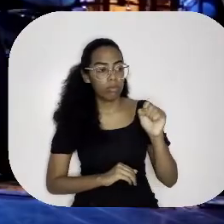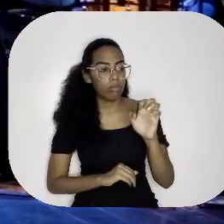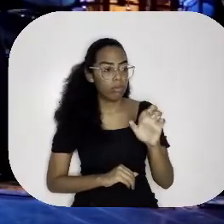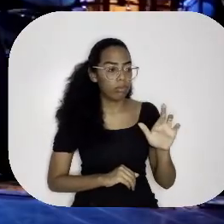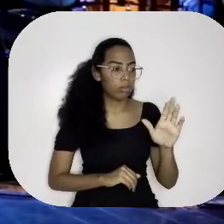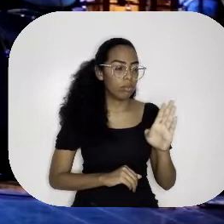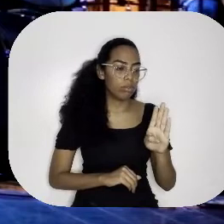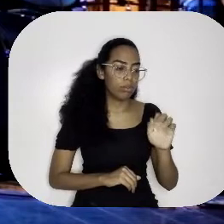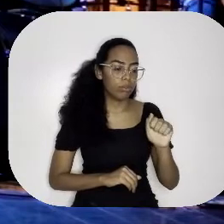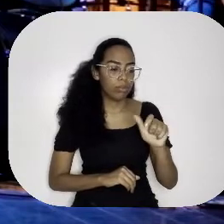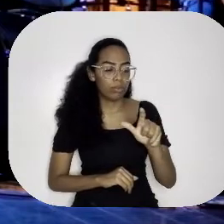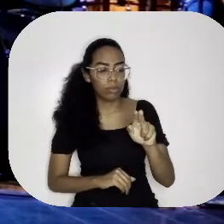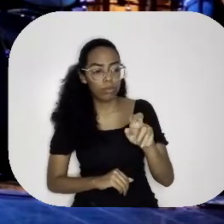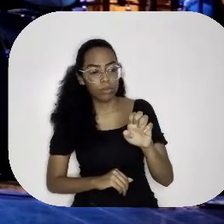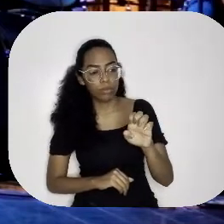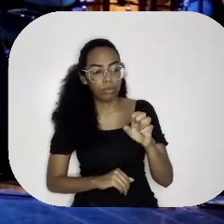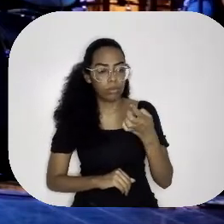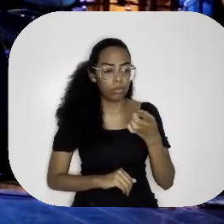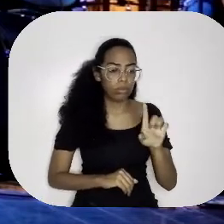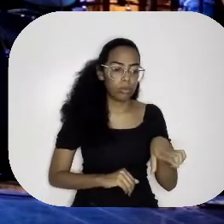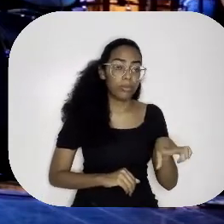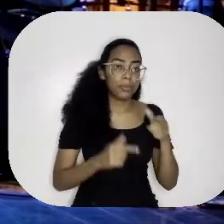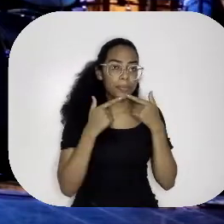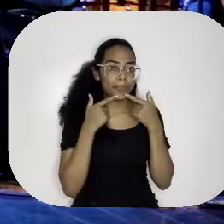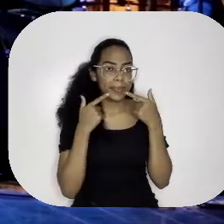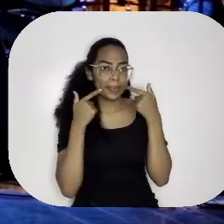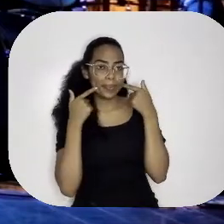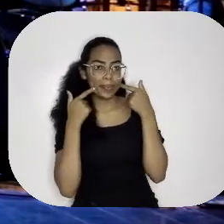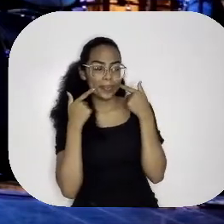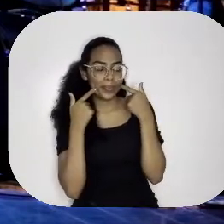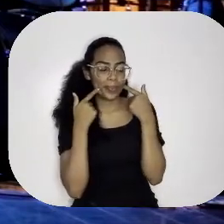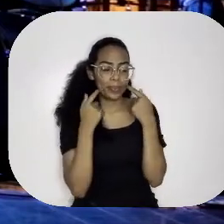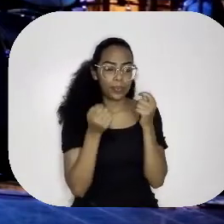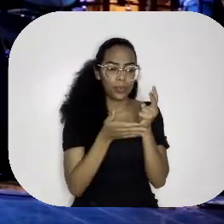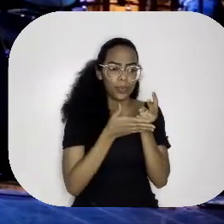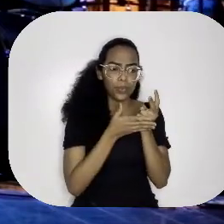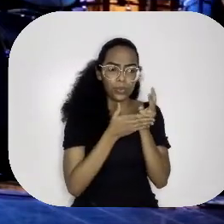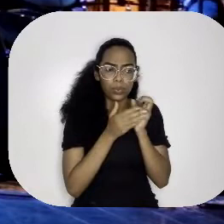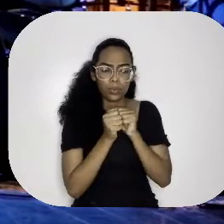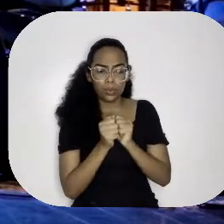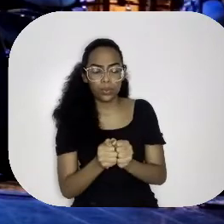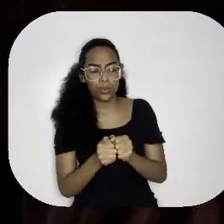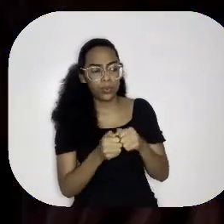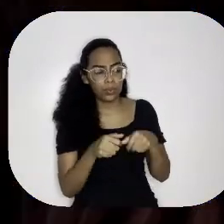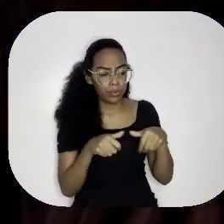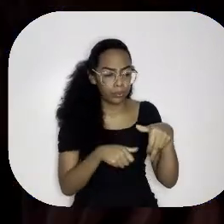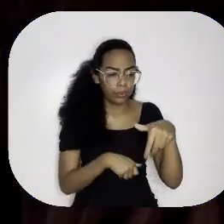Baluaê, se a solidão nos ferir, sorrir, agir e caminhar.